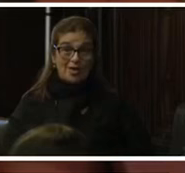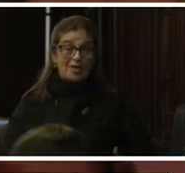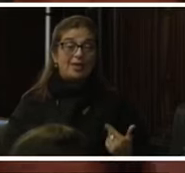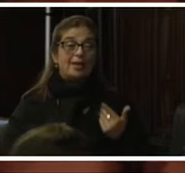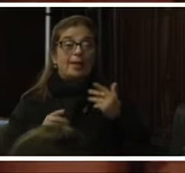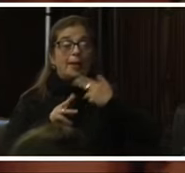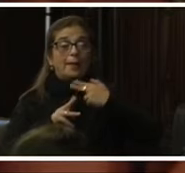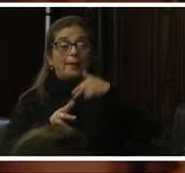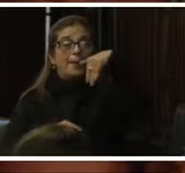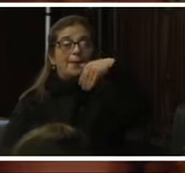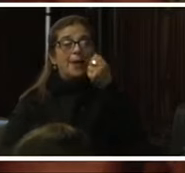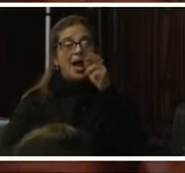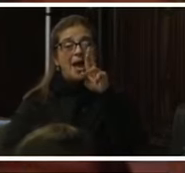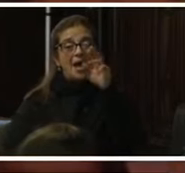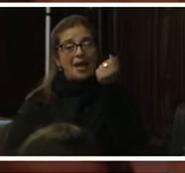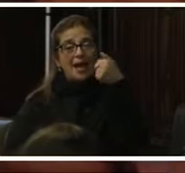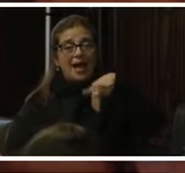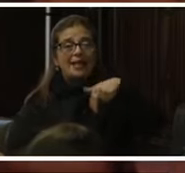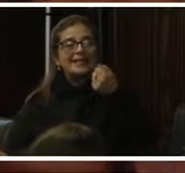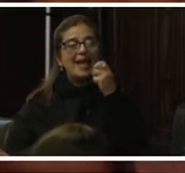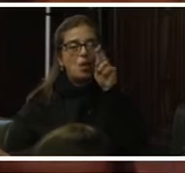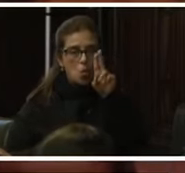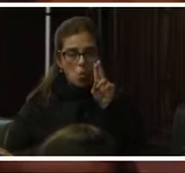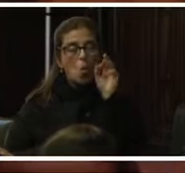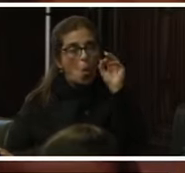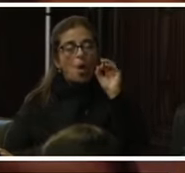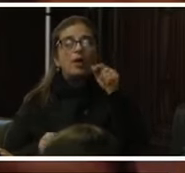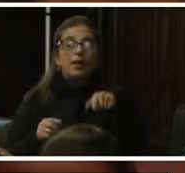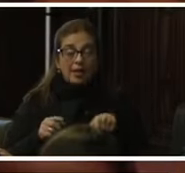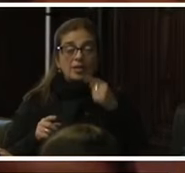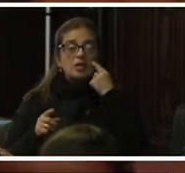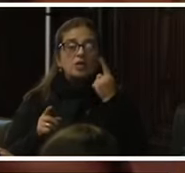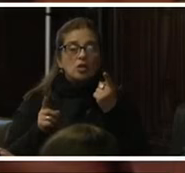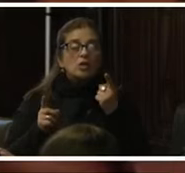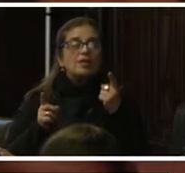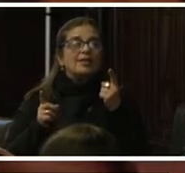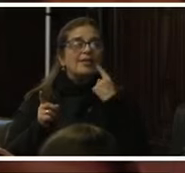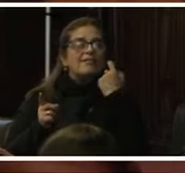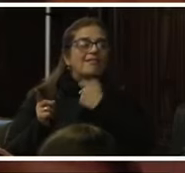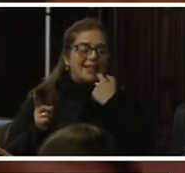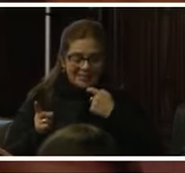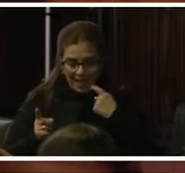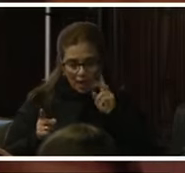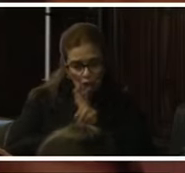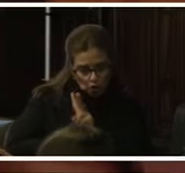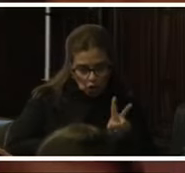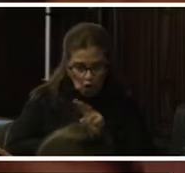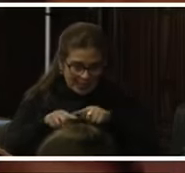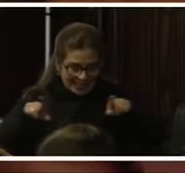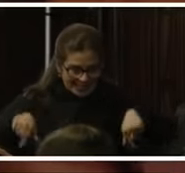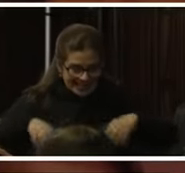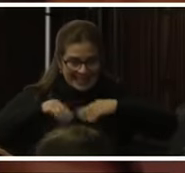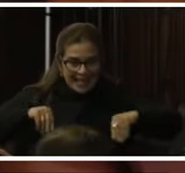é não fez nada não fazendo nada né pra regularizar o nosso território tão por isso a